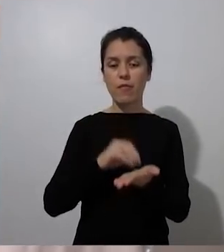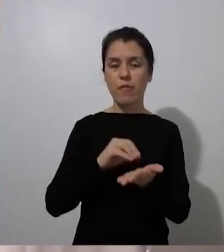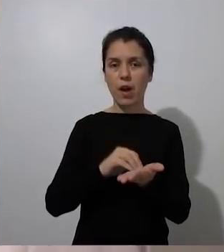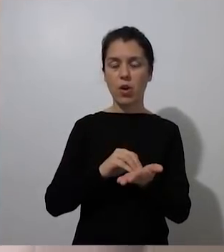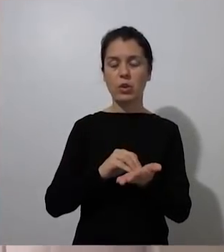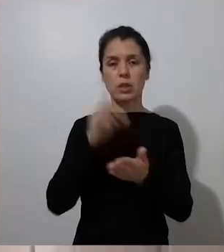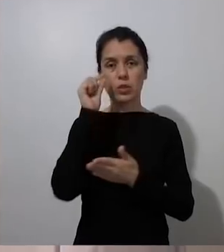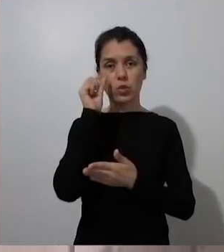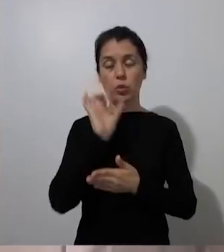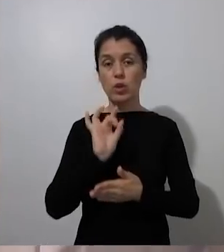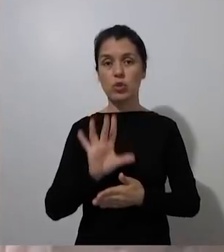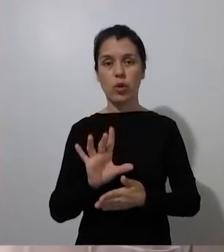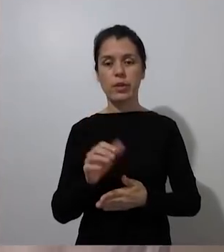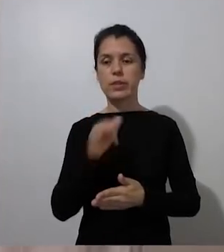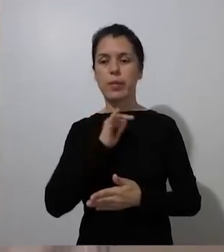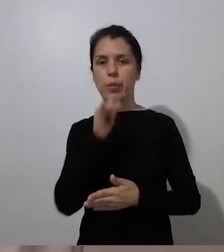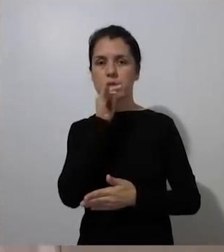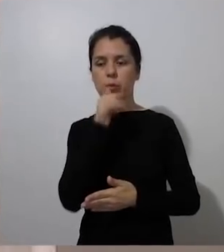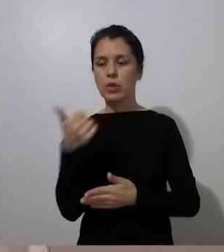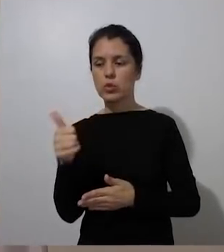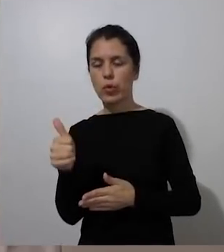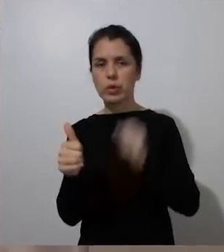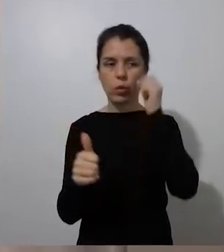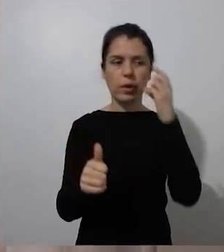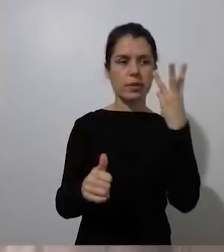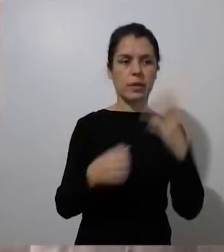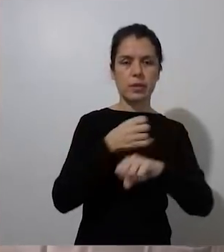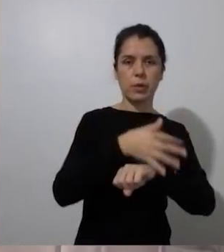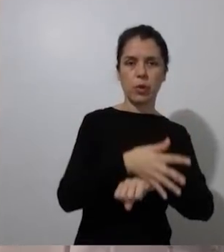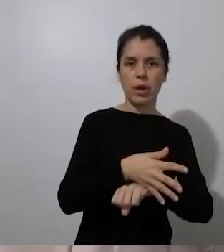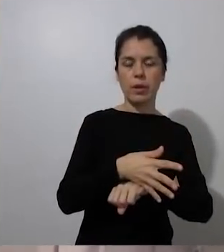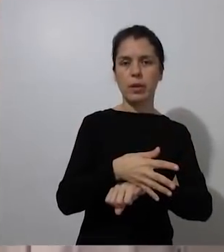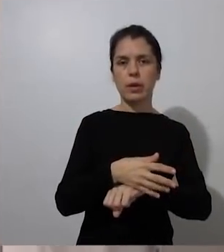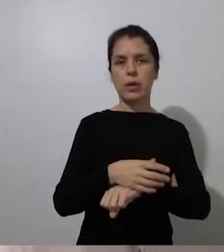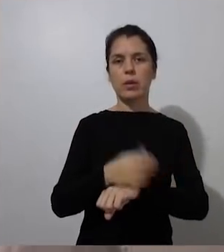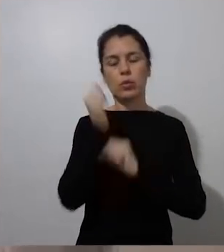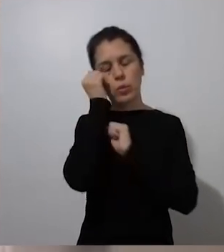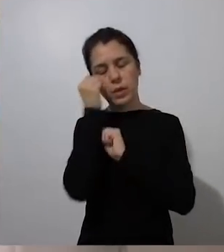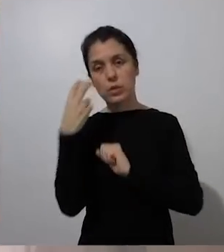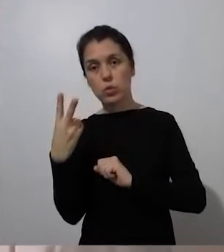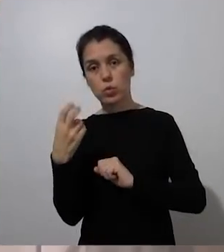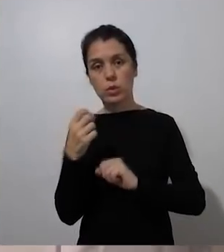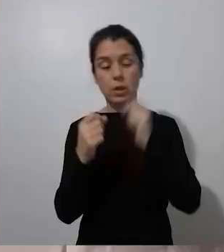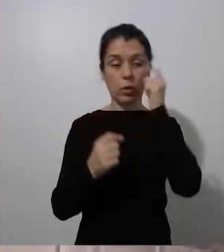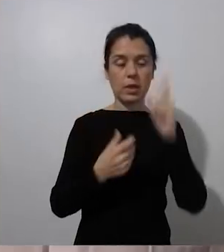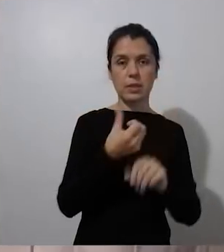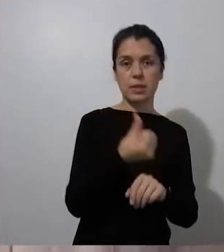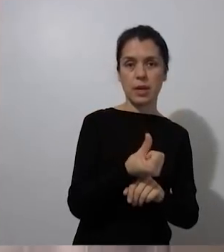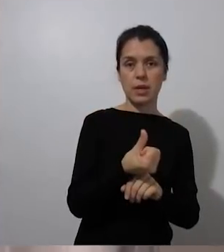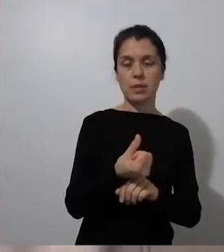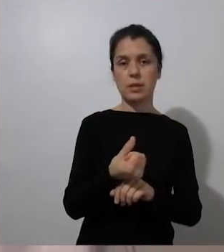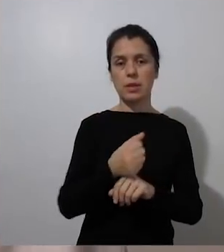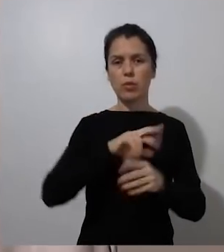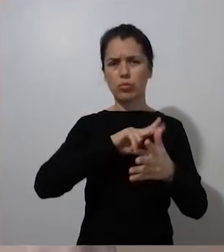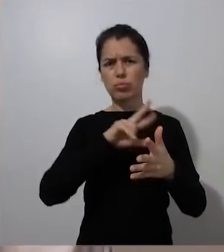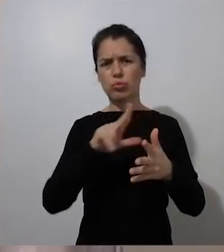e insônia não é só não dormir, é dormir às 11 e acordar às 3, ir para a cama às 11, mas dormir às 2 e acordar às 6, ou dormir às 11, mas